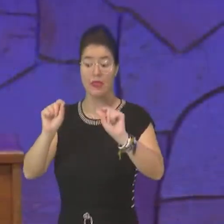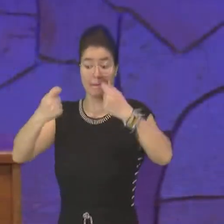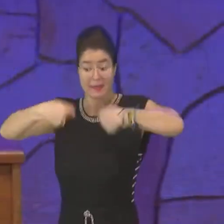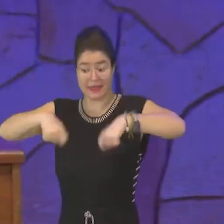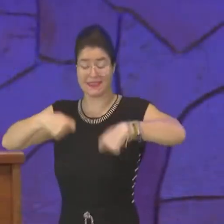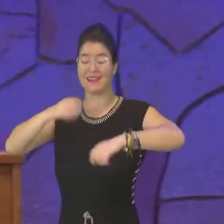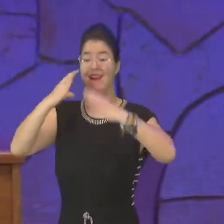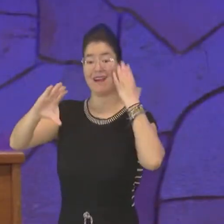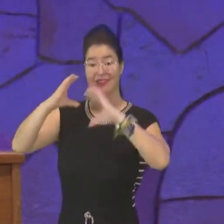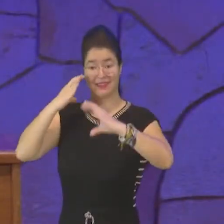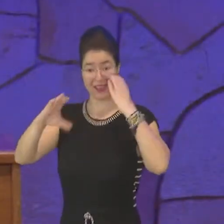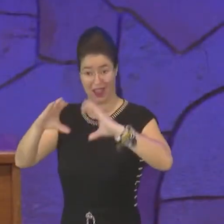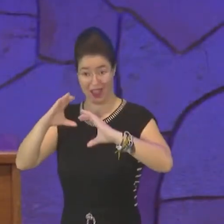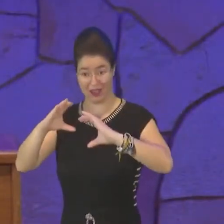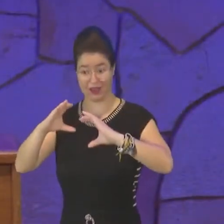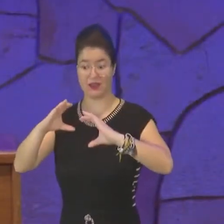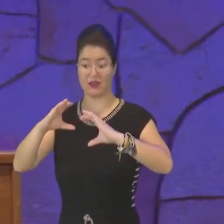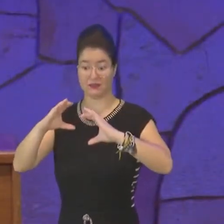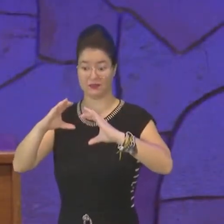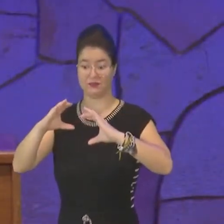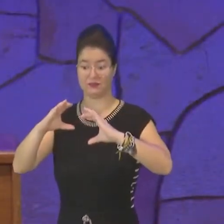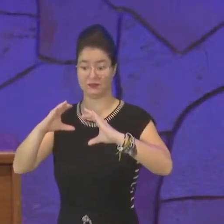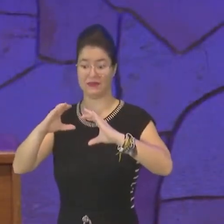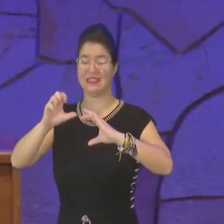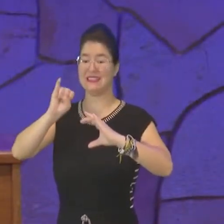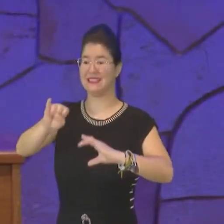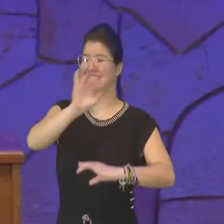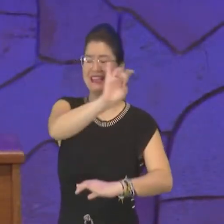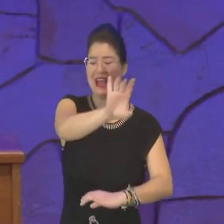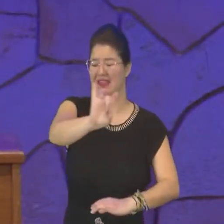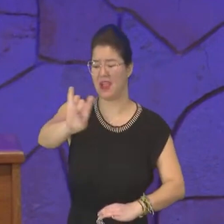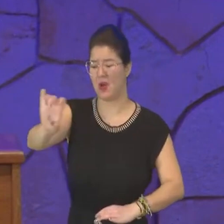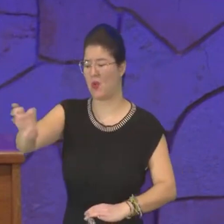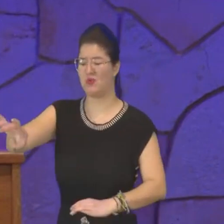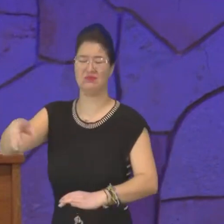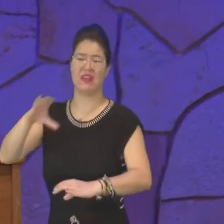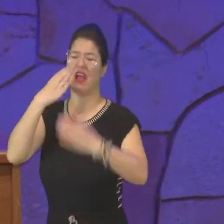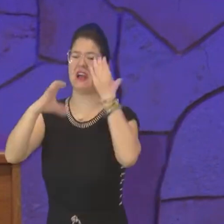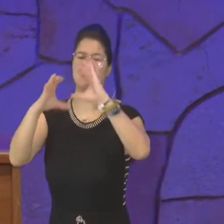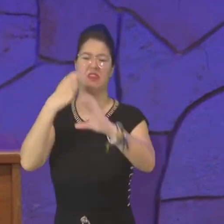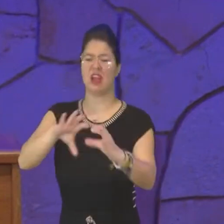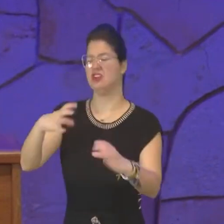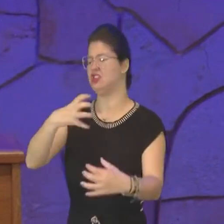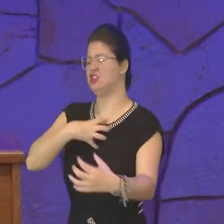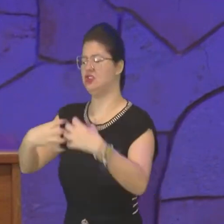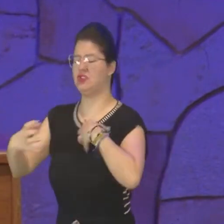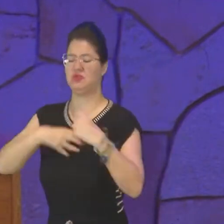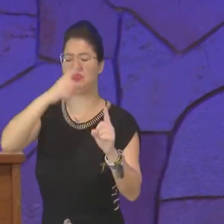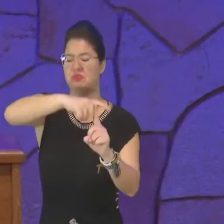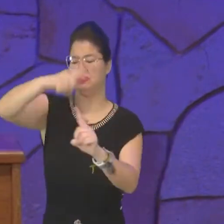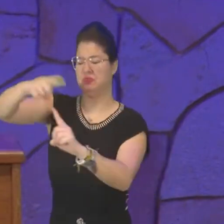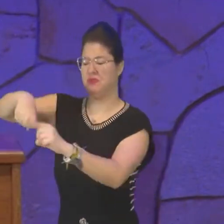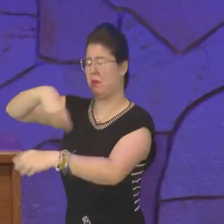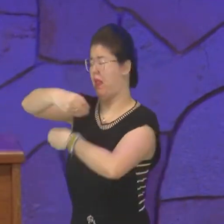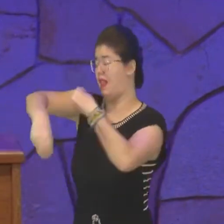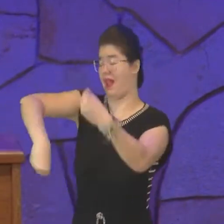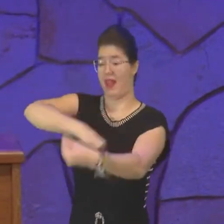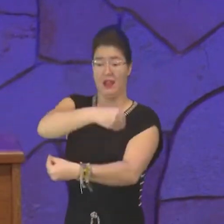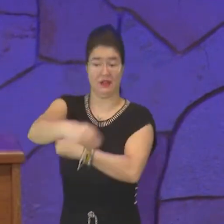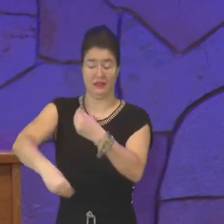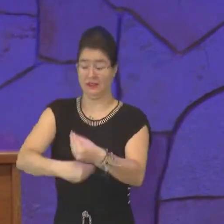cantar. E a gente sabe quando isso não acontece, né, irmãos? Quem tem ouvido apurado sabe logo que